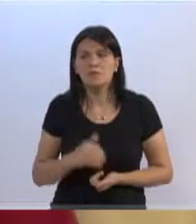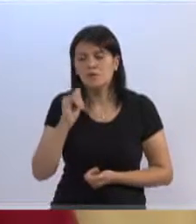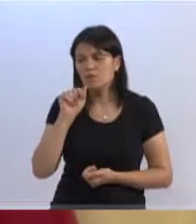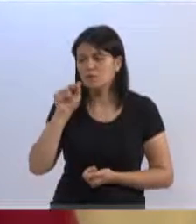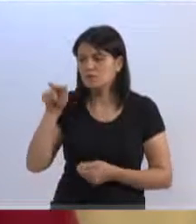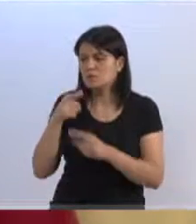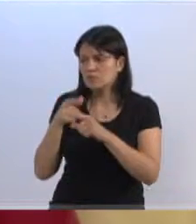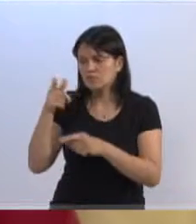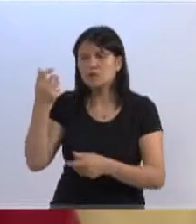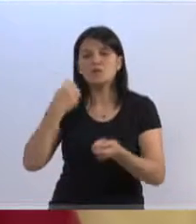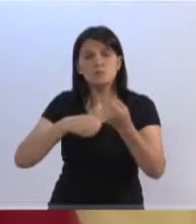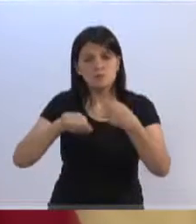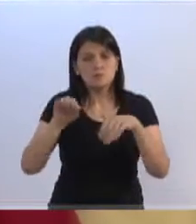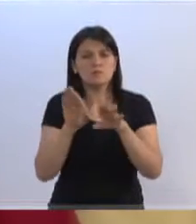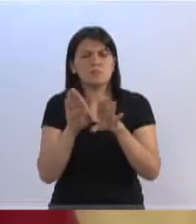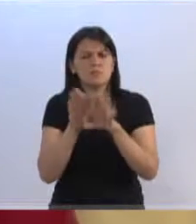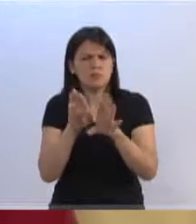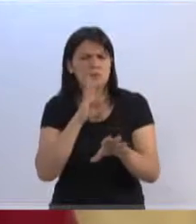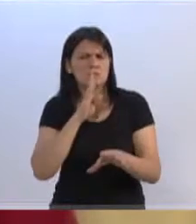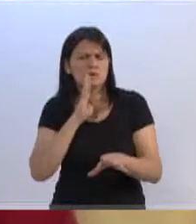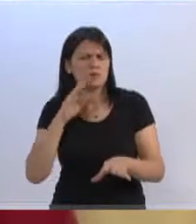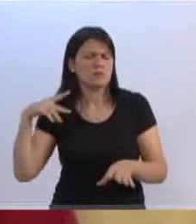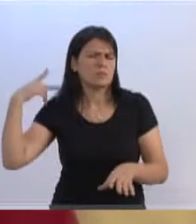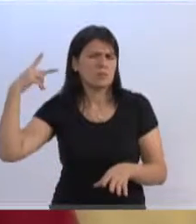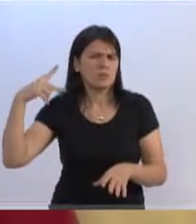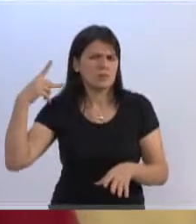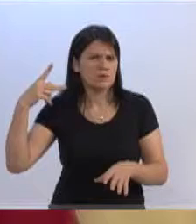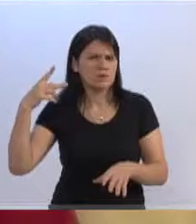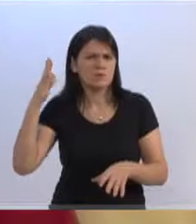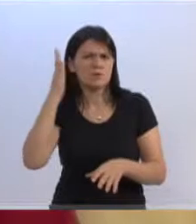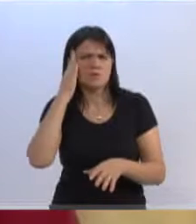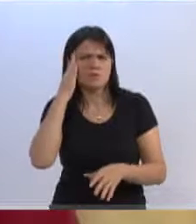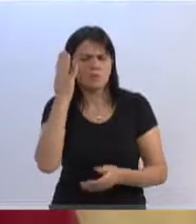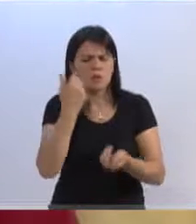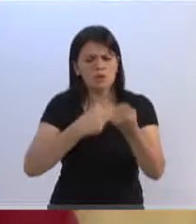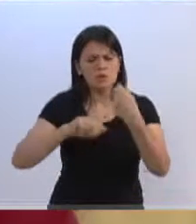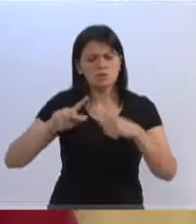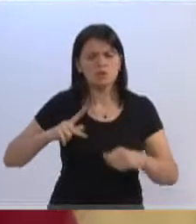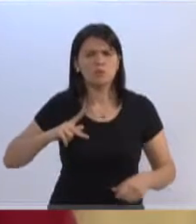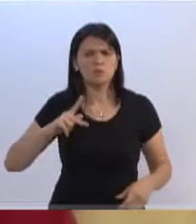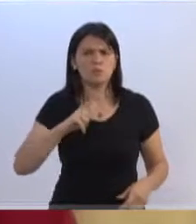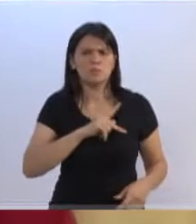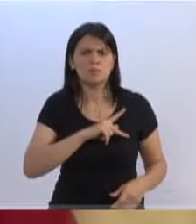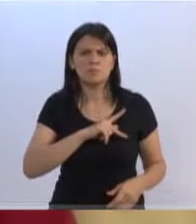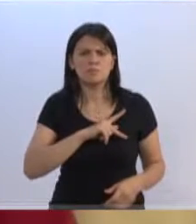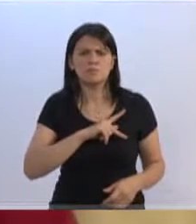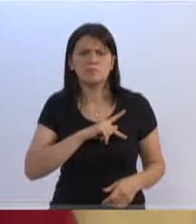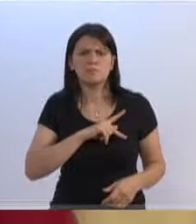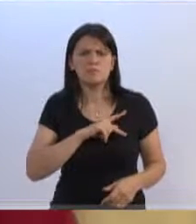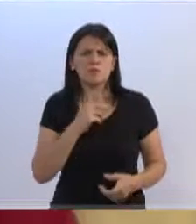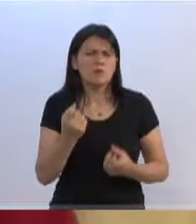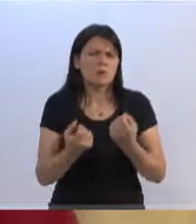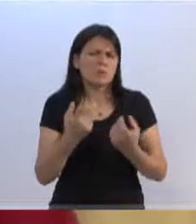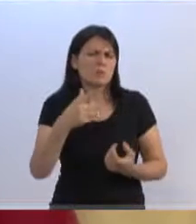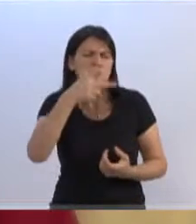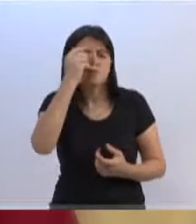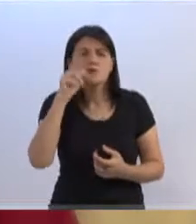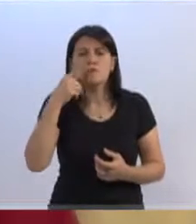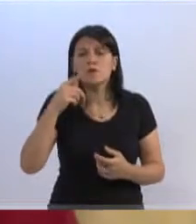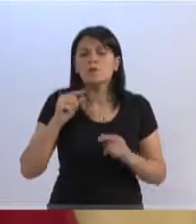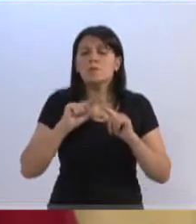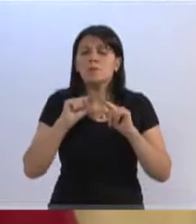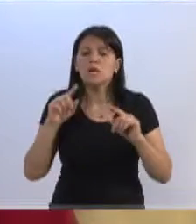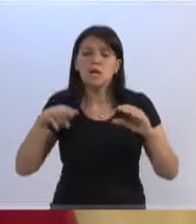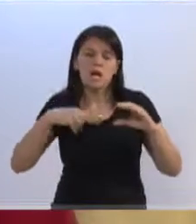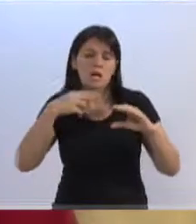senhor é administrador também e conhece de política, de administração pública também, quando algumas pessoas até diziam, mas a